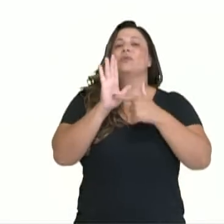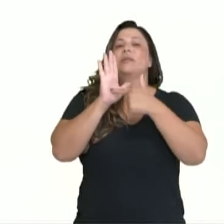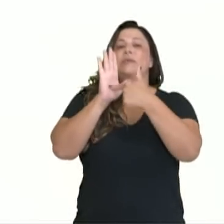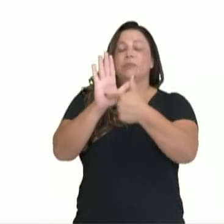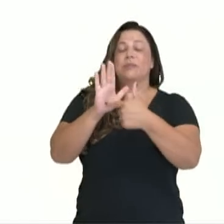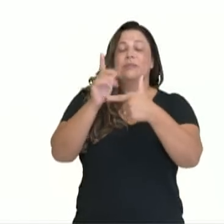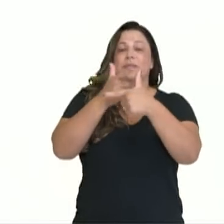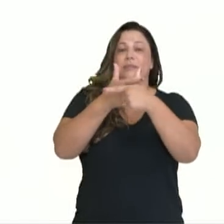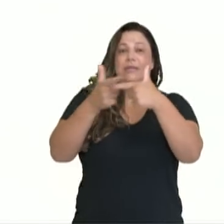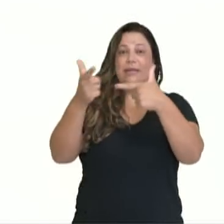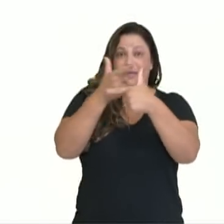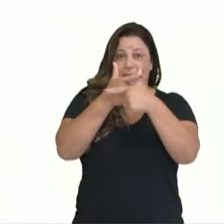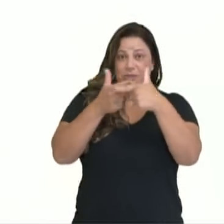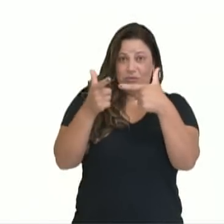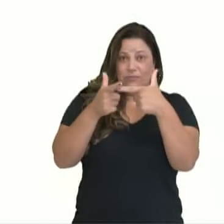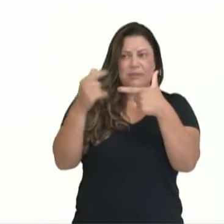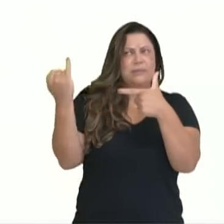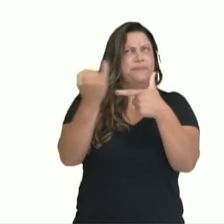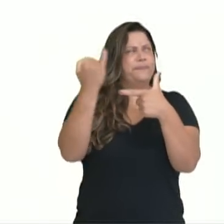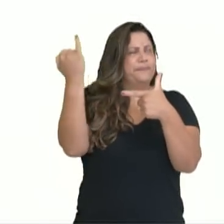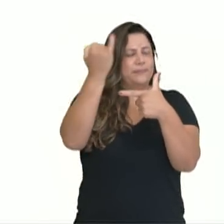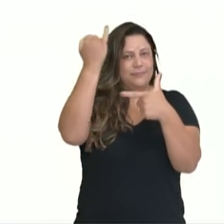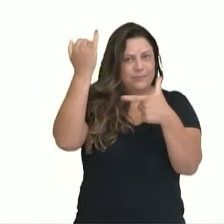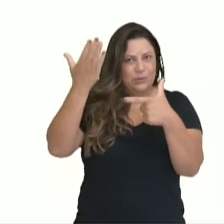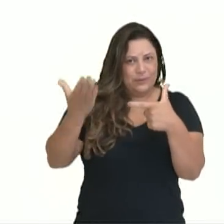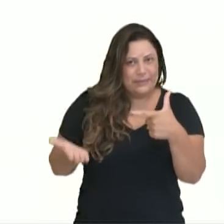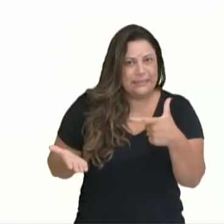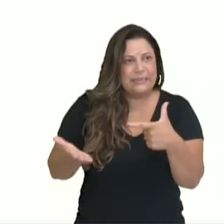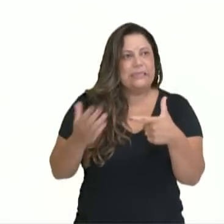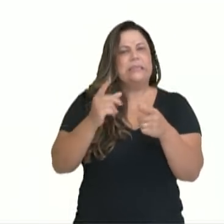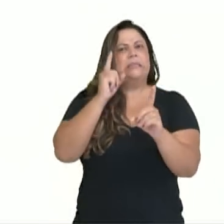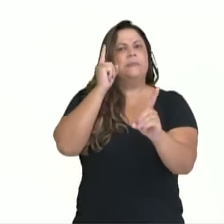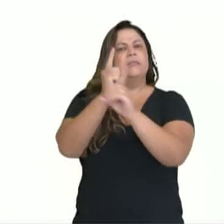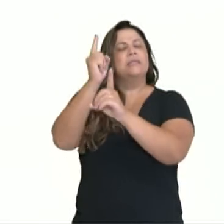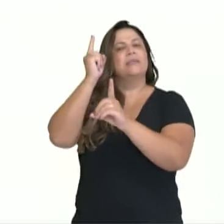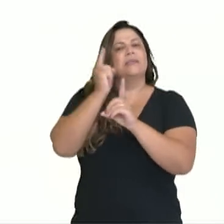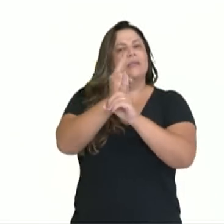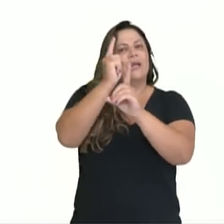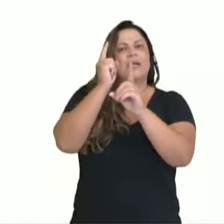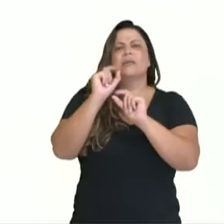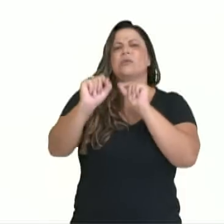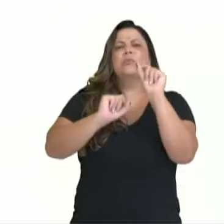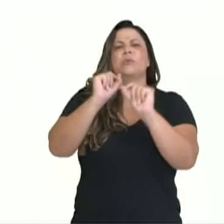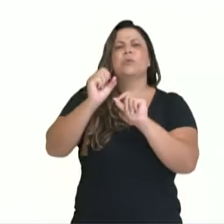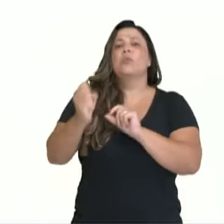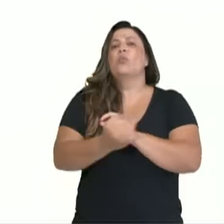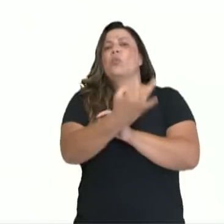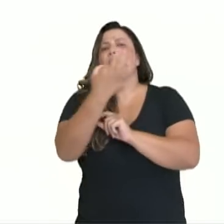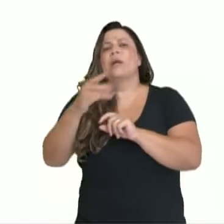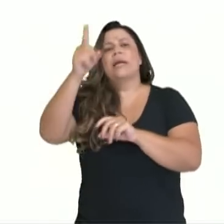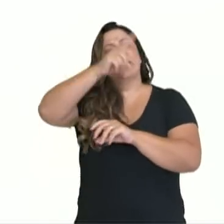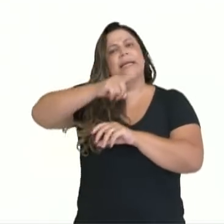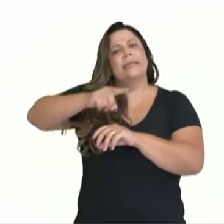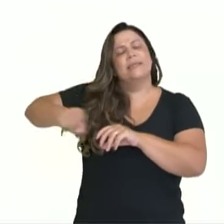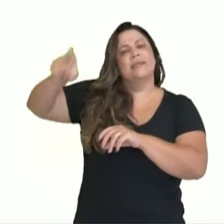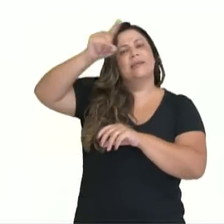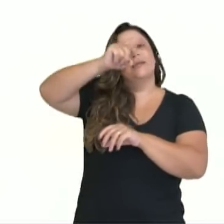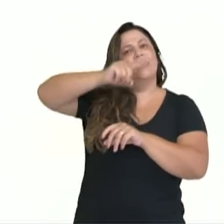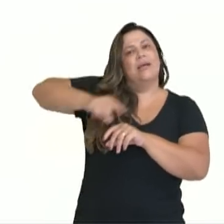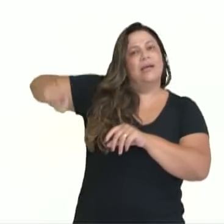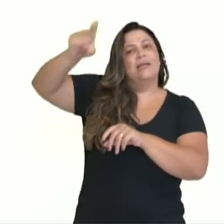Então, sempre lembrando que é importante fazer essa divisão para poder descobrir quantas voltas esse arco dá na